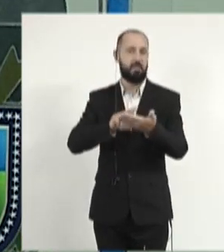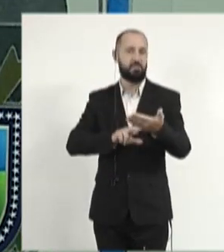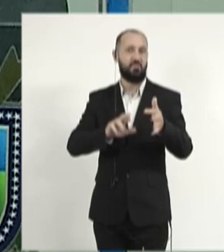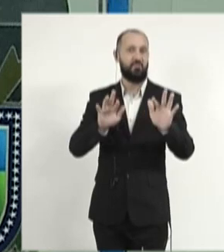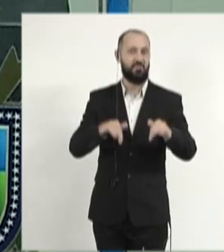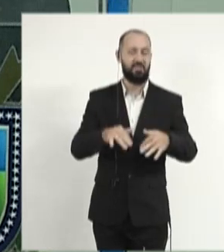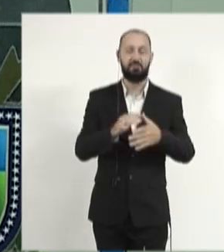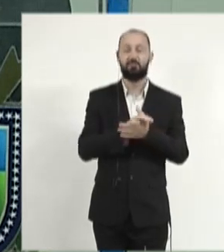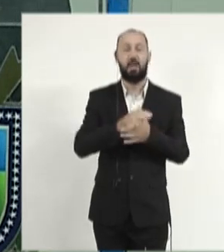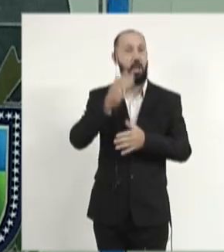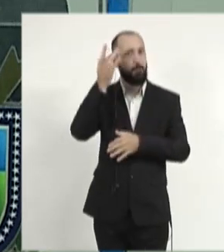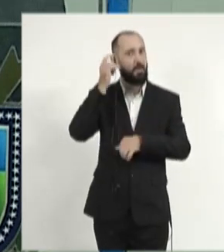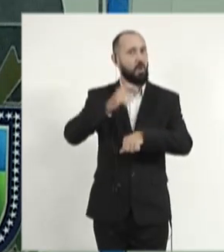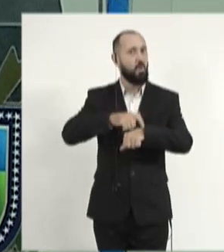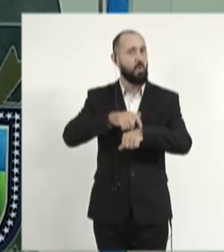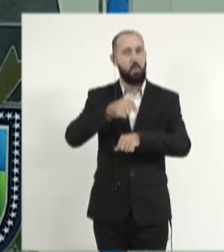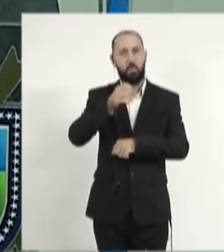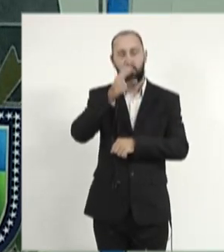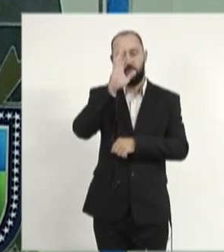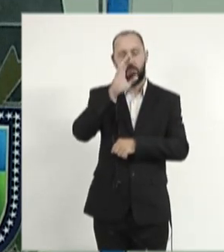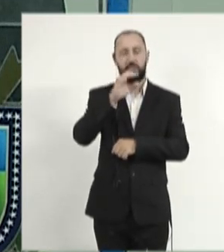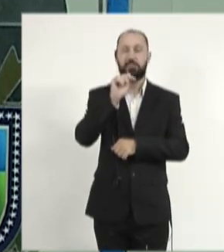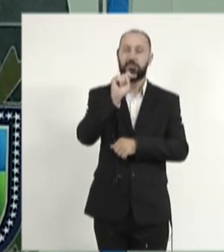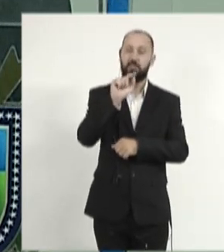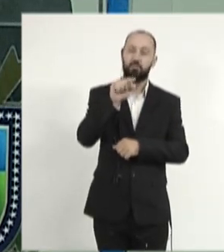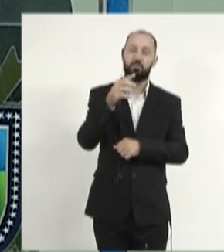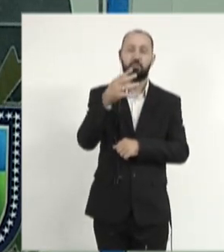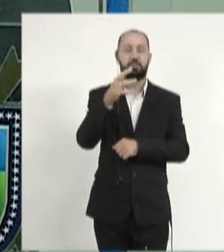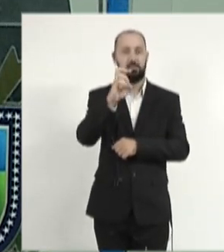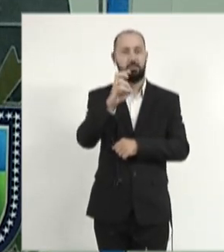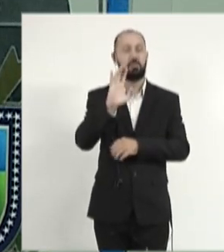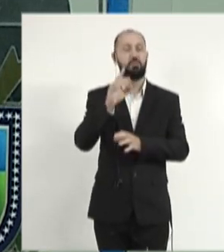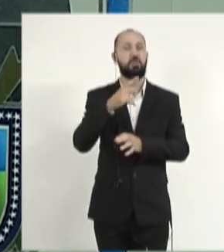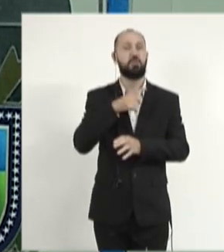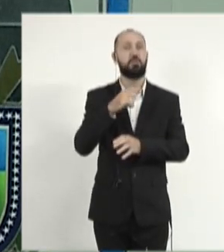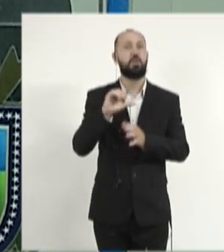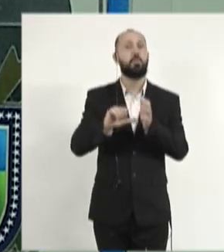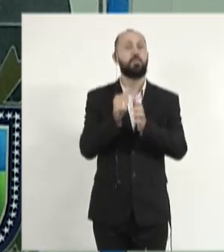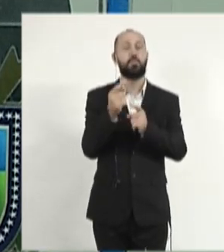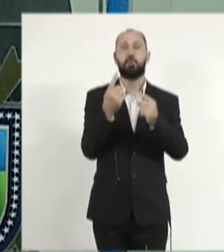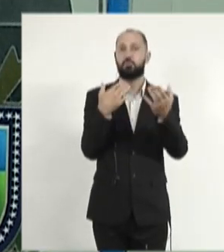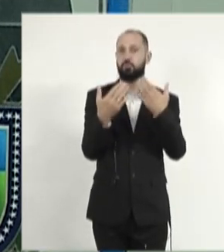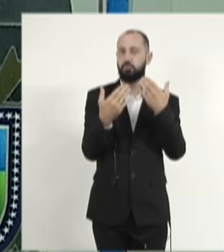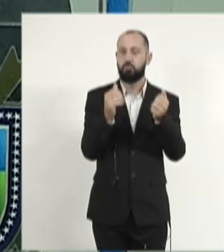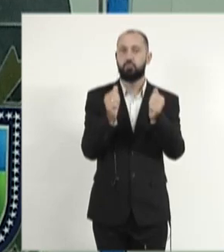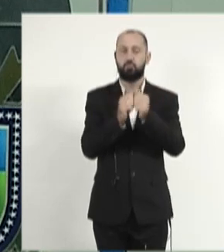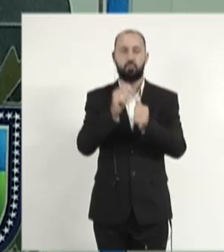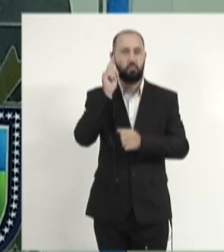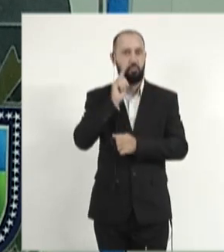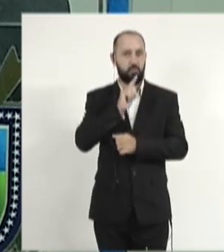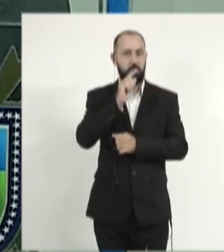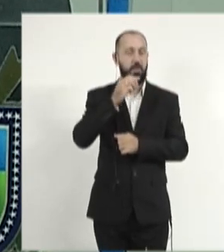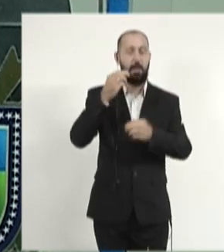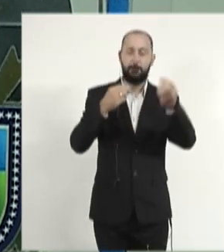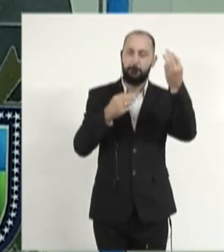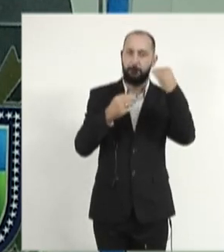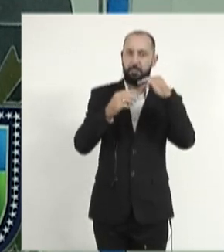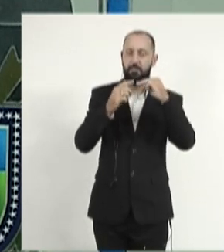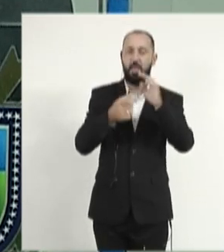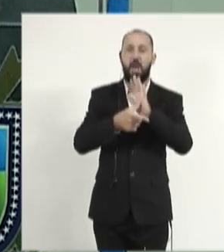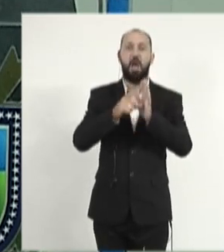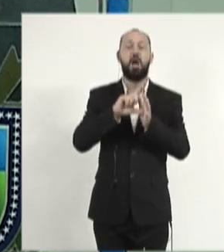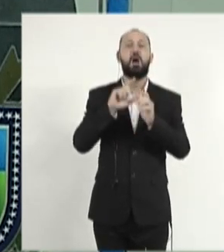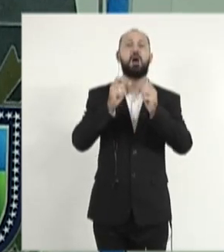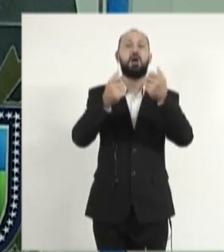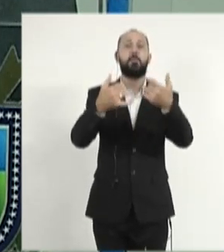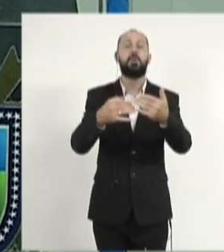Final. Lembrando que amanhã às 8 horas, na verdade 7h45, você tem a primeira discussão com o Gustavo Fax e a Maritê Kogo. Vão antecipar